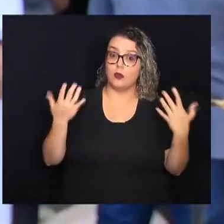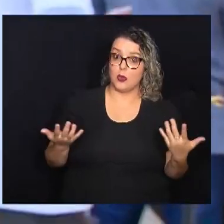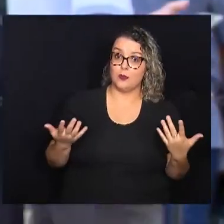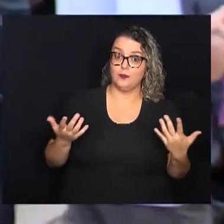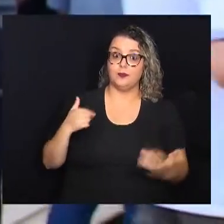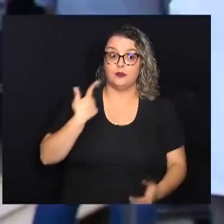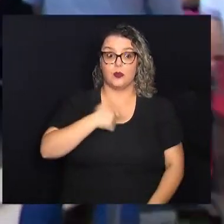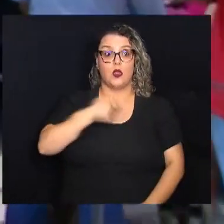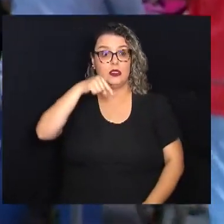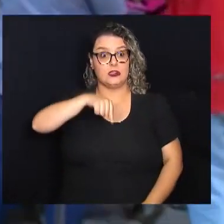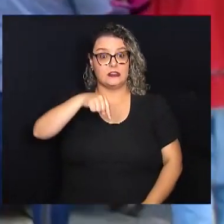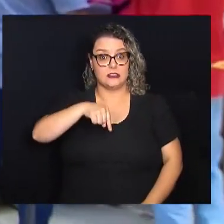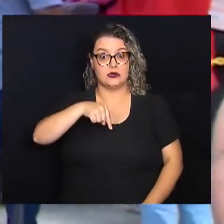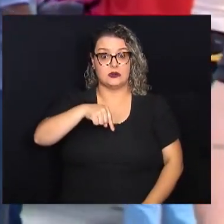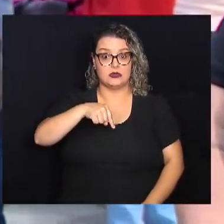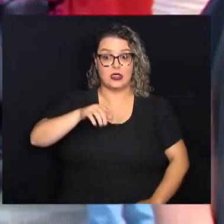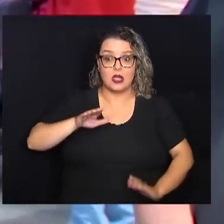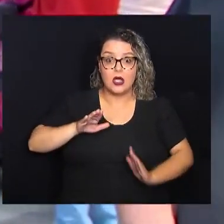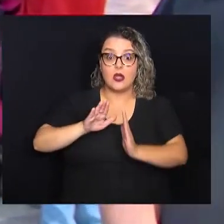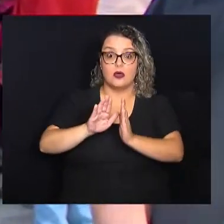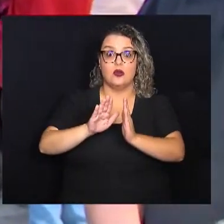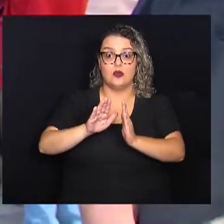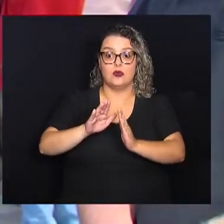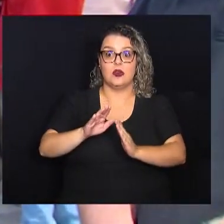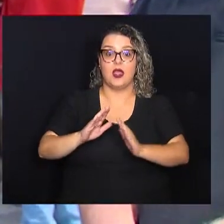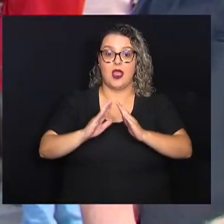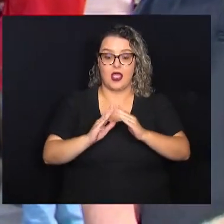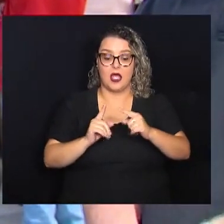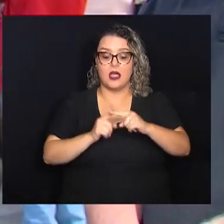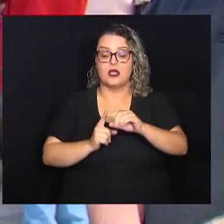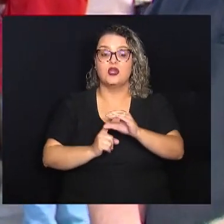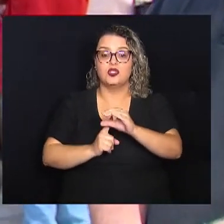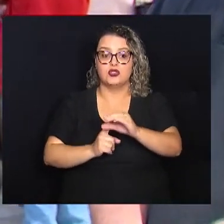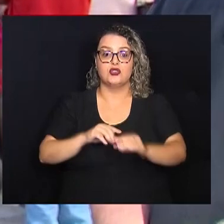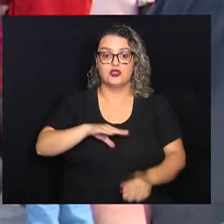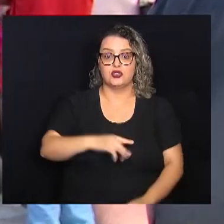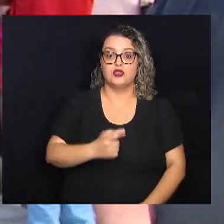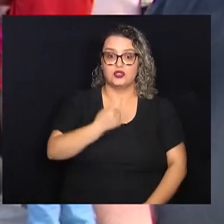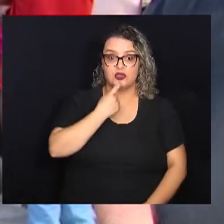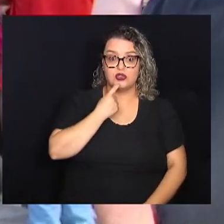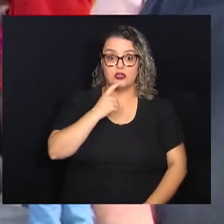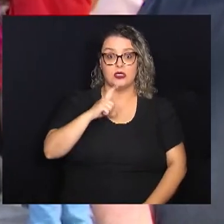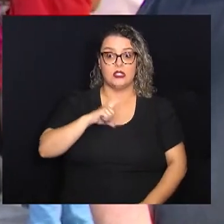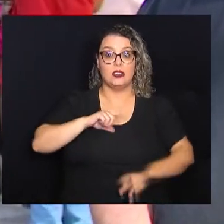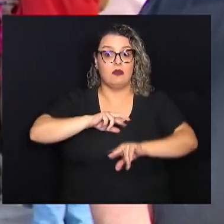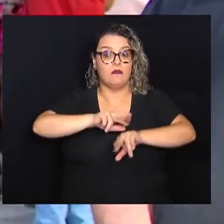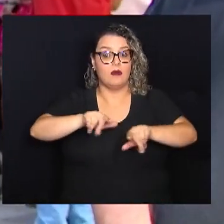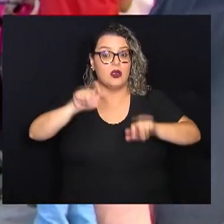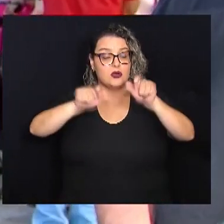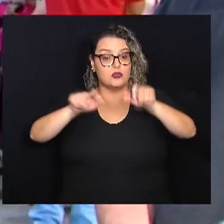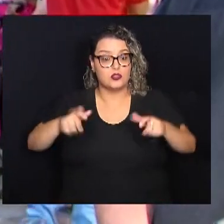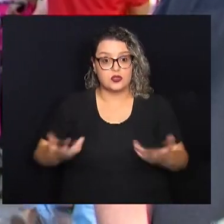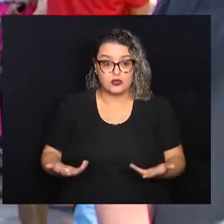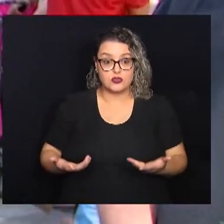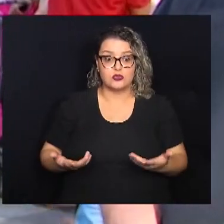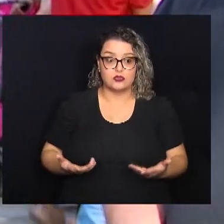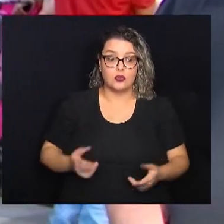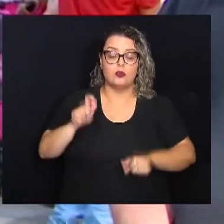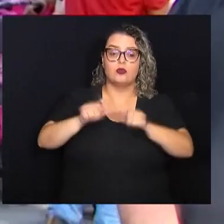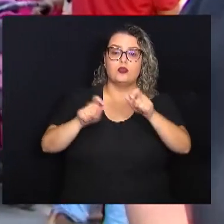está aqui em frente à Catedral de Campinas, tem bastante gente por aqui, o pessoal